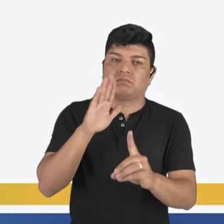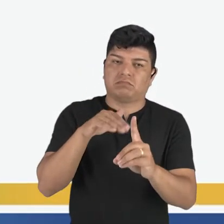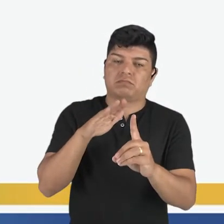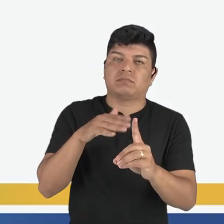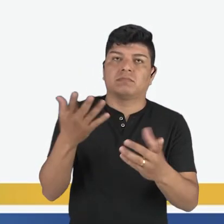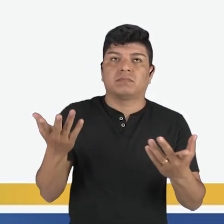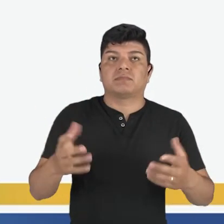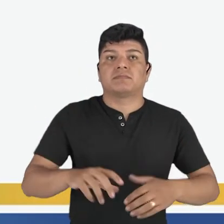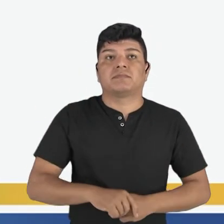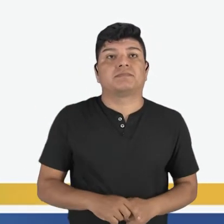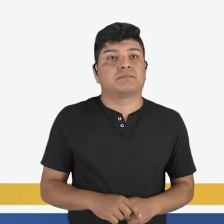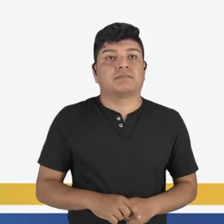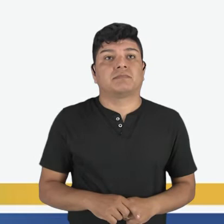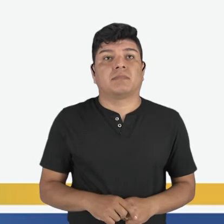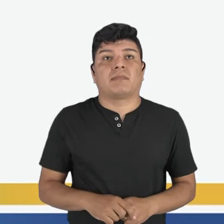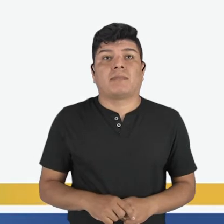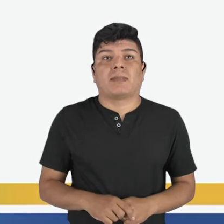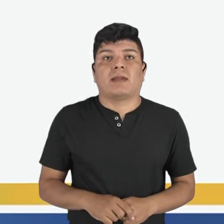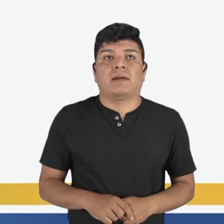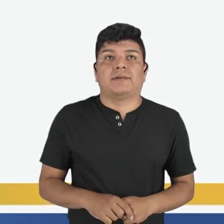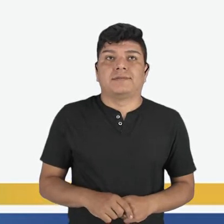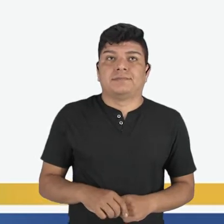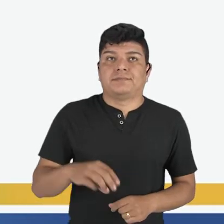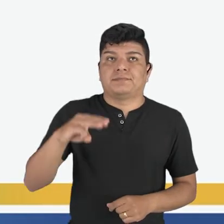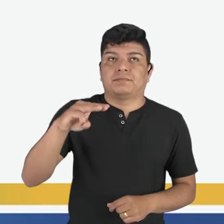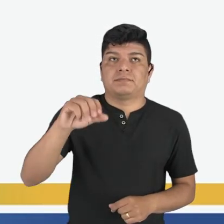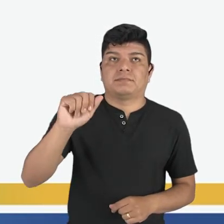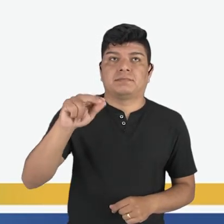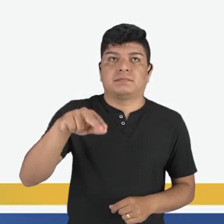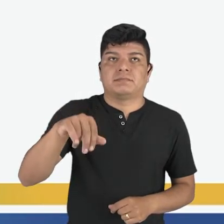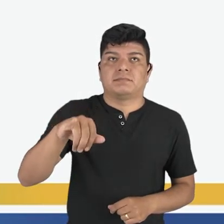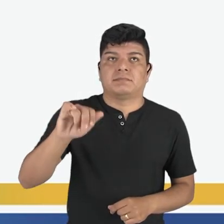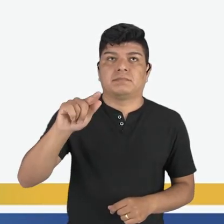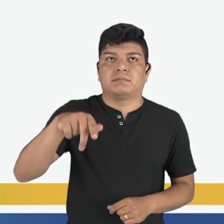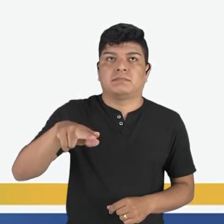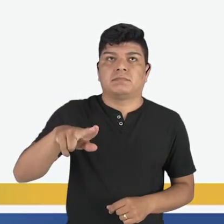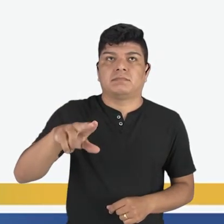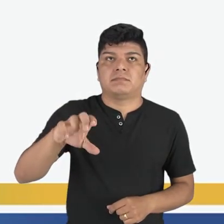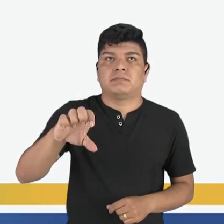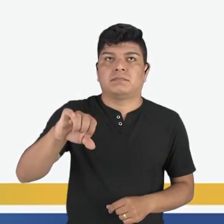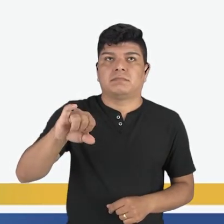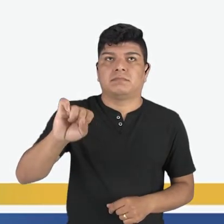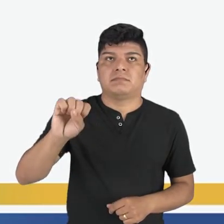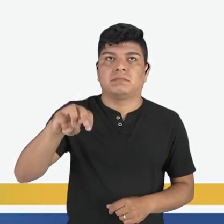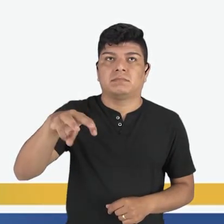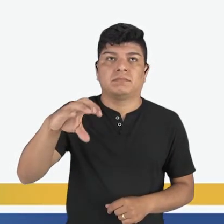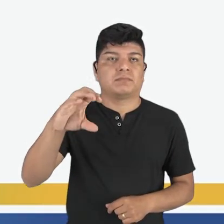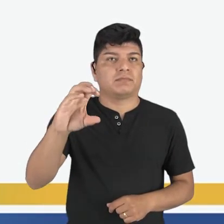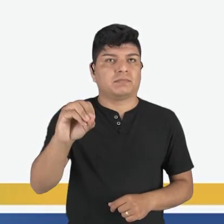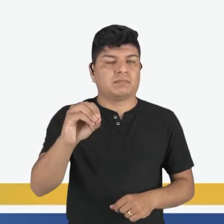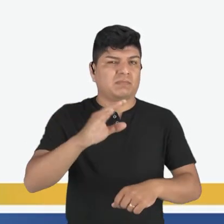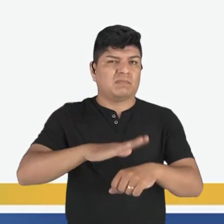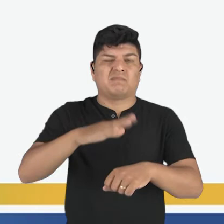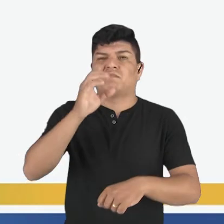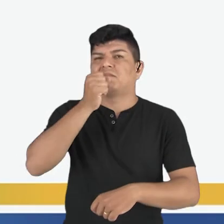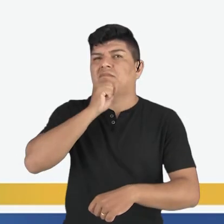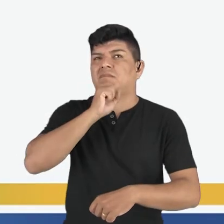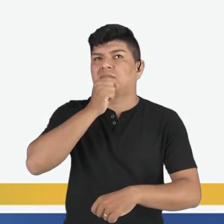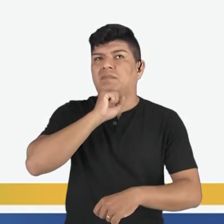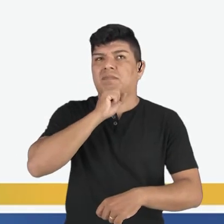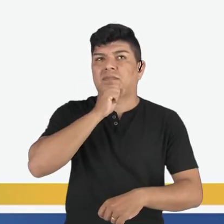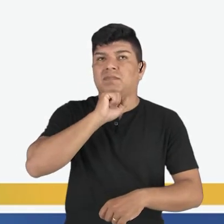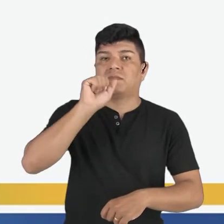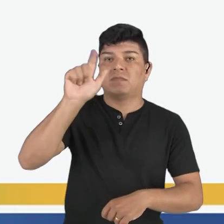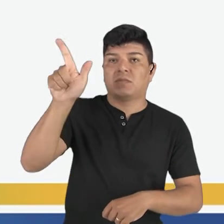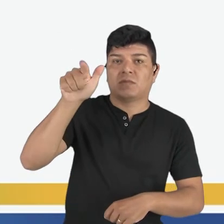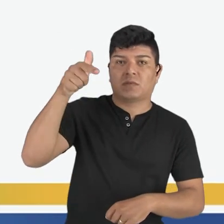No maniqueísmo é uma religião antiga, ela é mais antiga do que o zoroastrismo. Essas